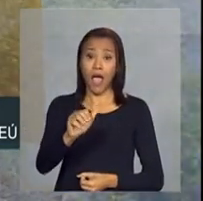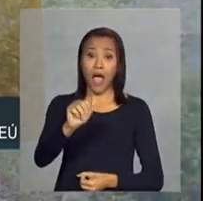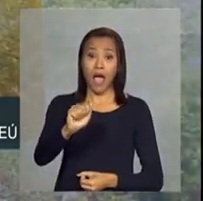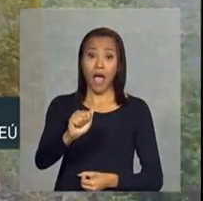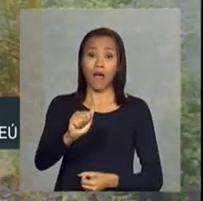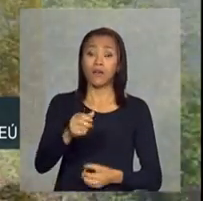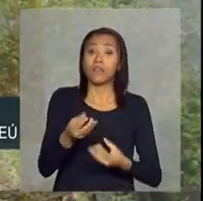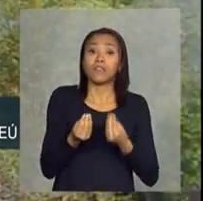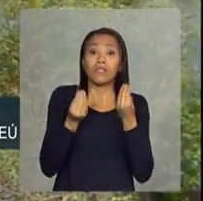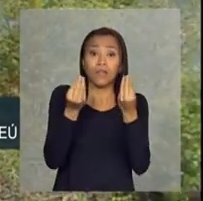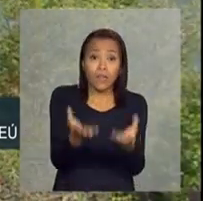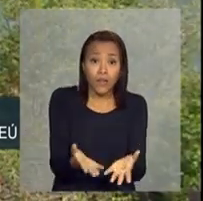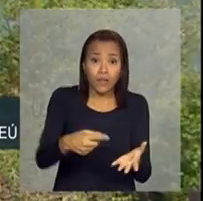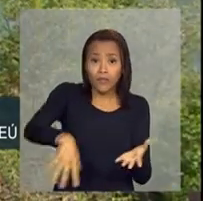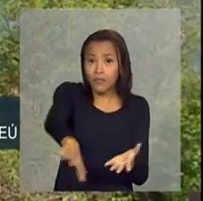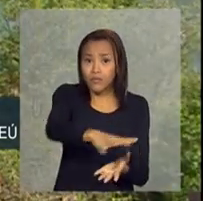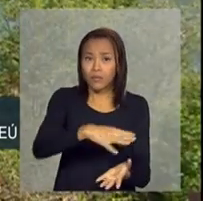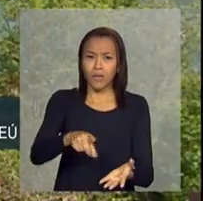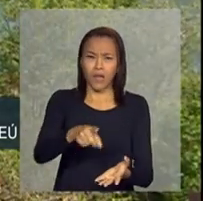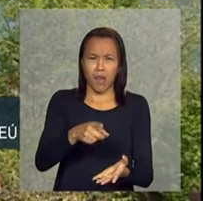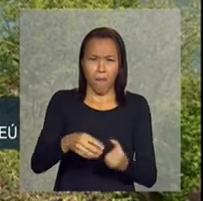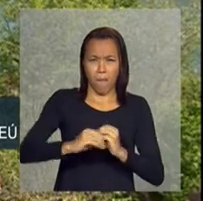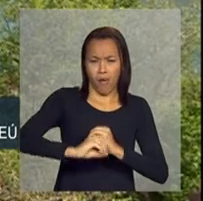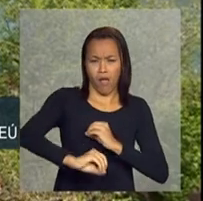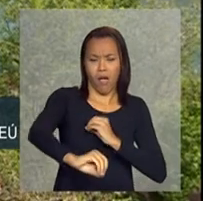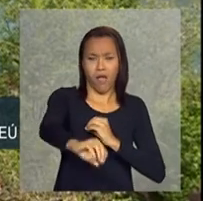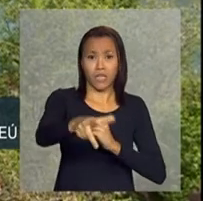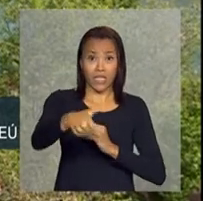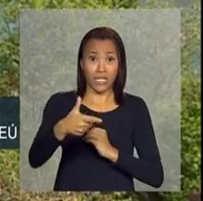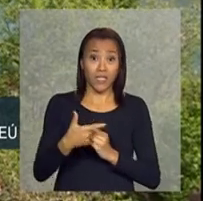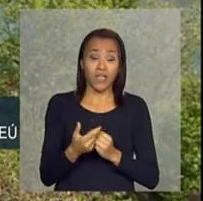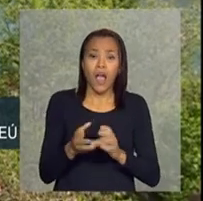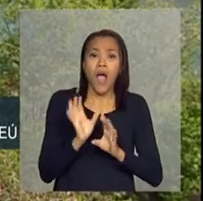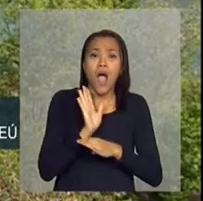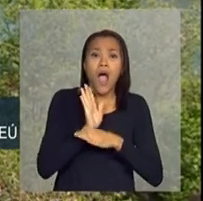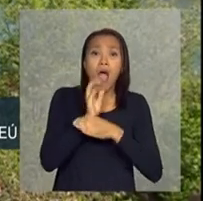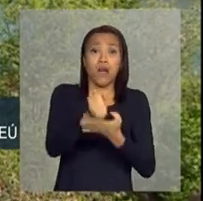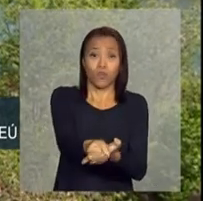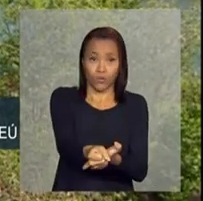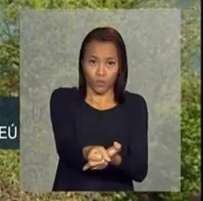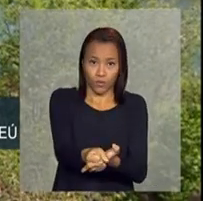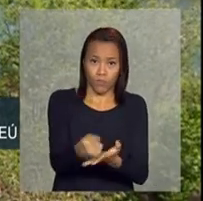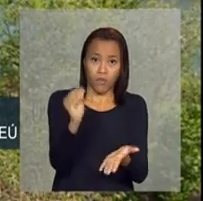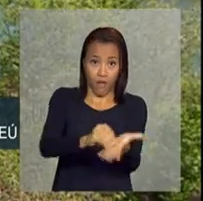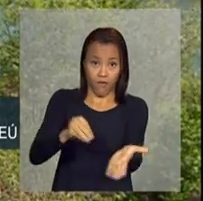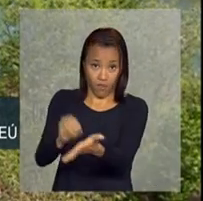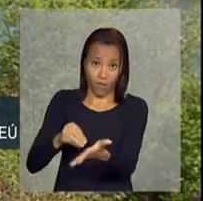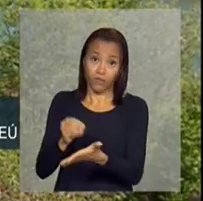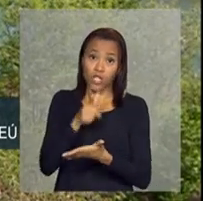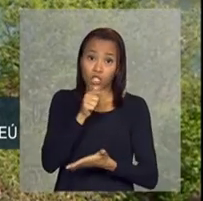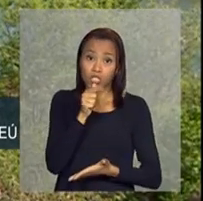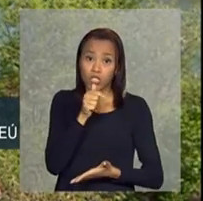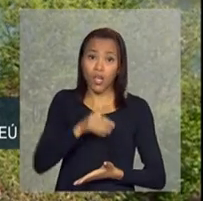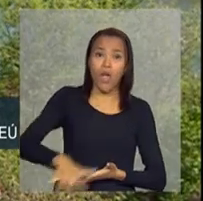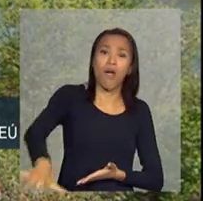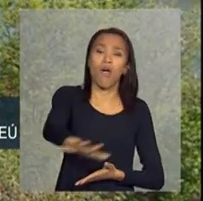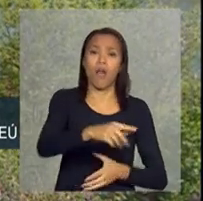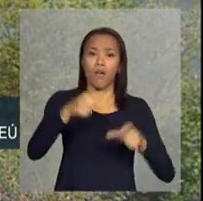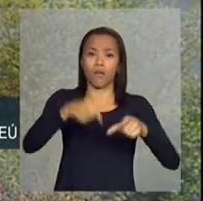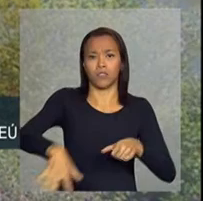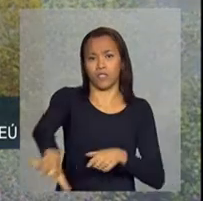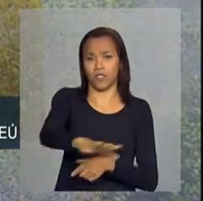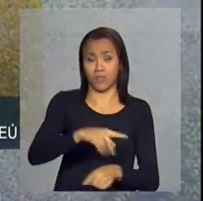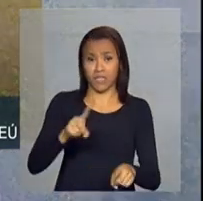quilômetros que livrou Serra Talhada do colapso total de água e que afastou